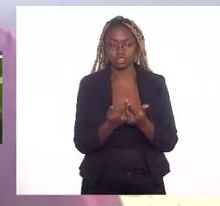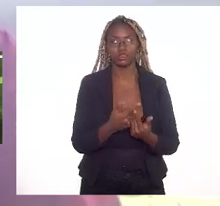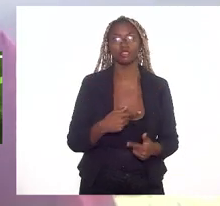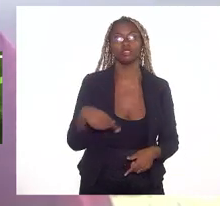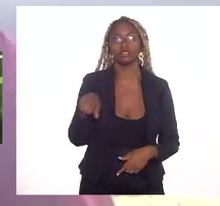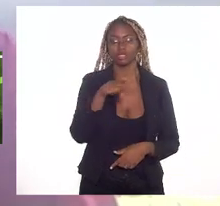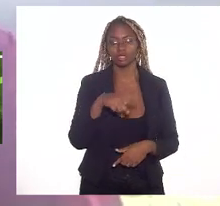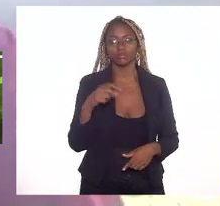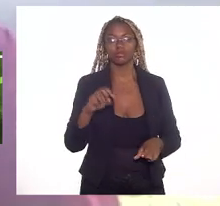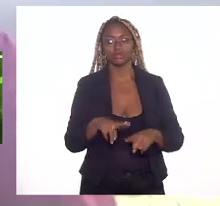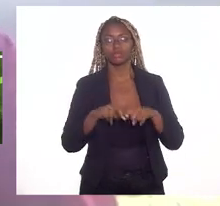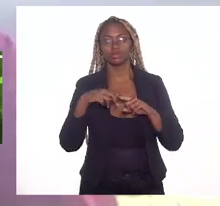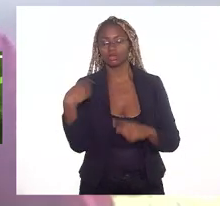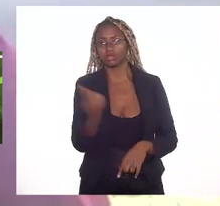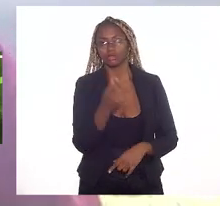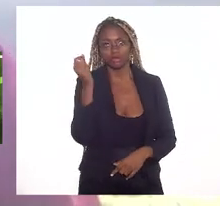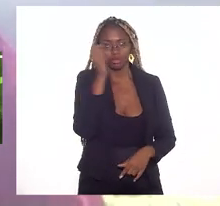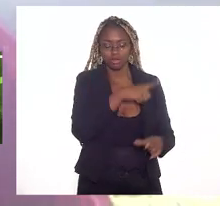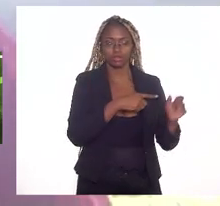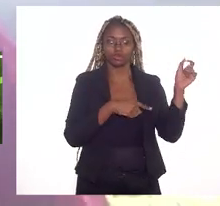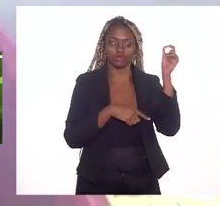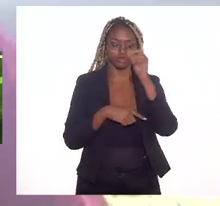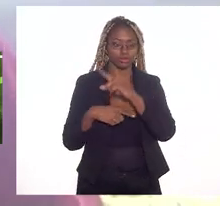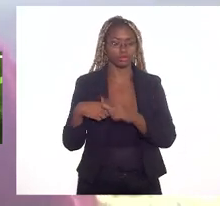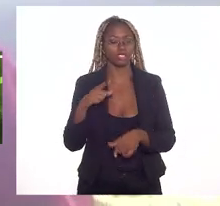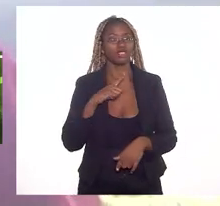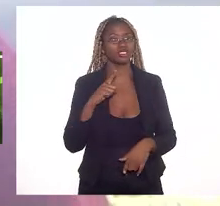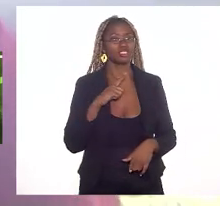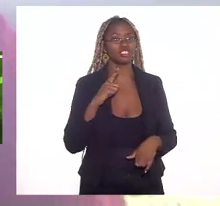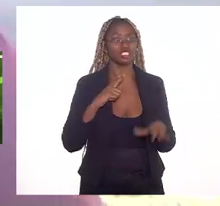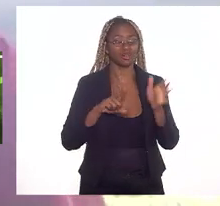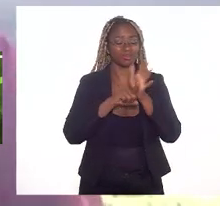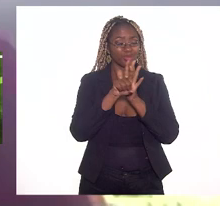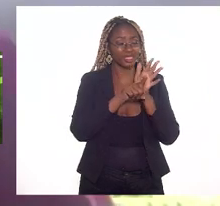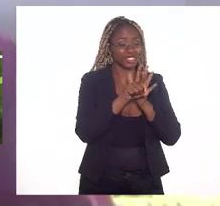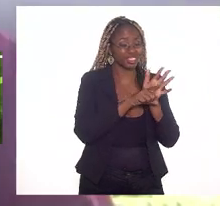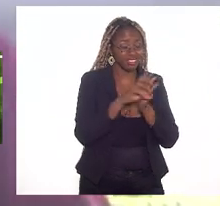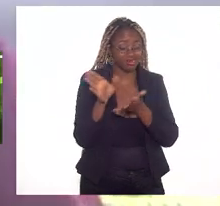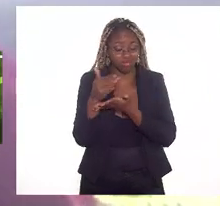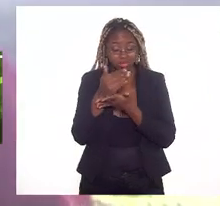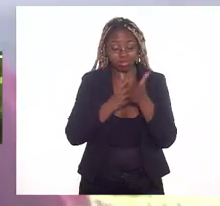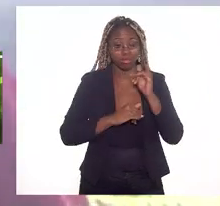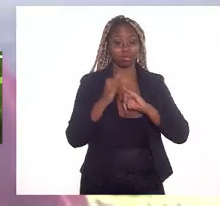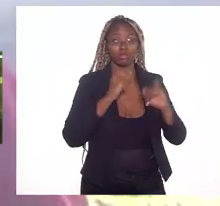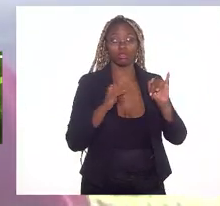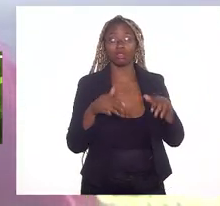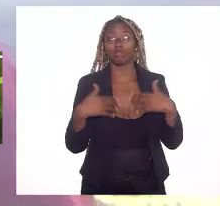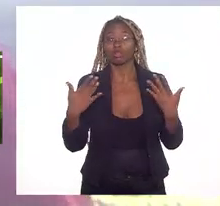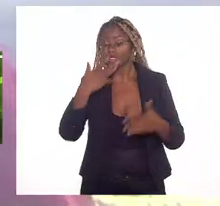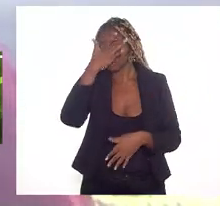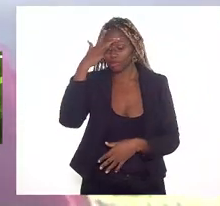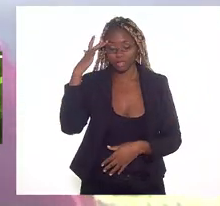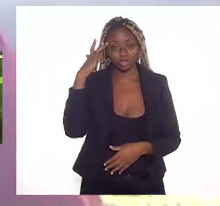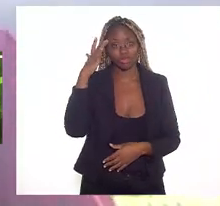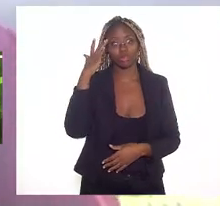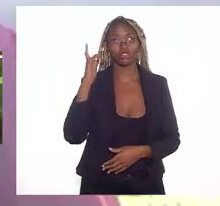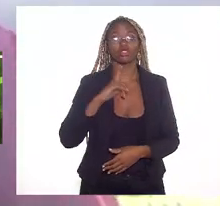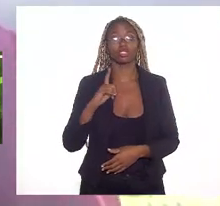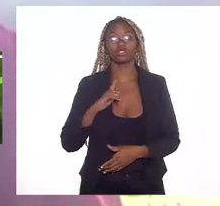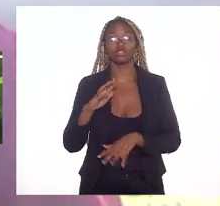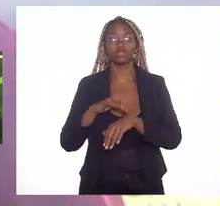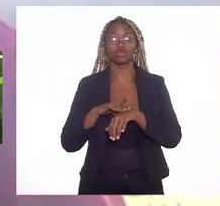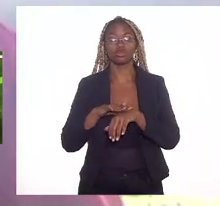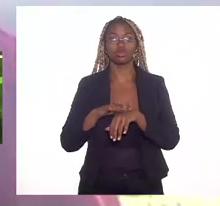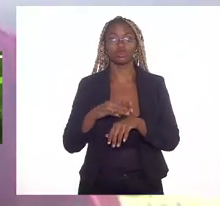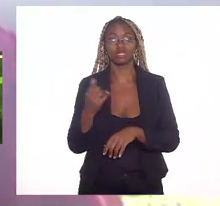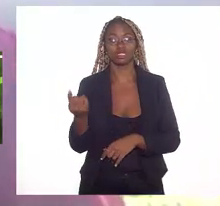gente tem uma dificuldade enorme, por exemplo, em fazer um censo, em um levantamento de quantos pacientes com doenças raras a gente tem hoje no estado